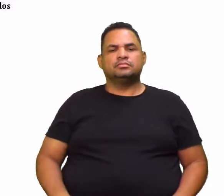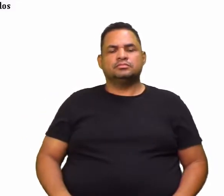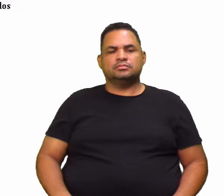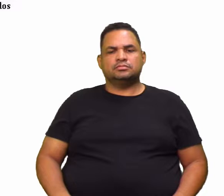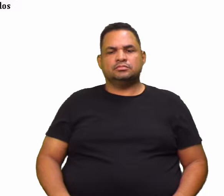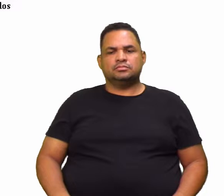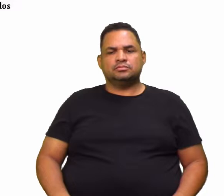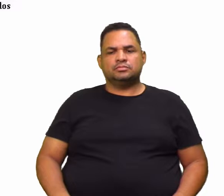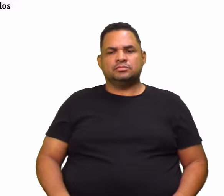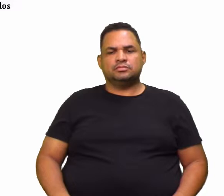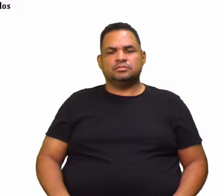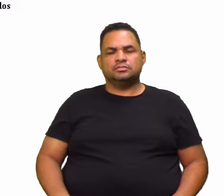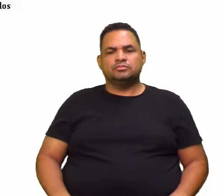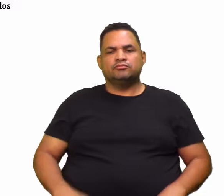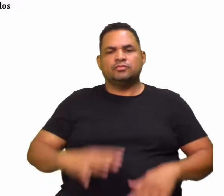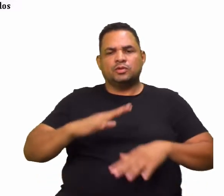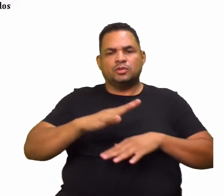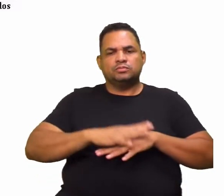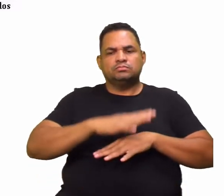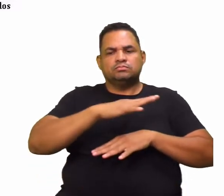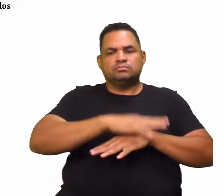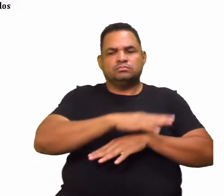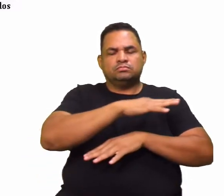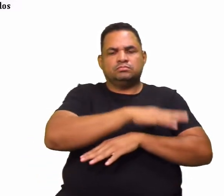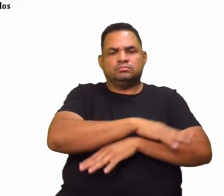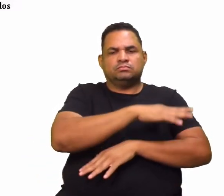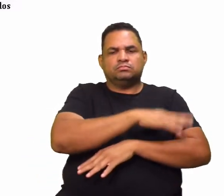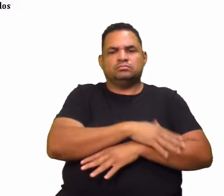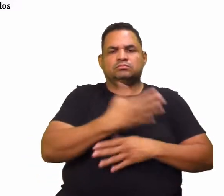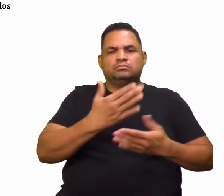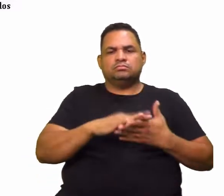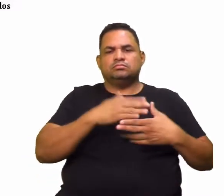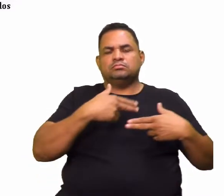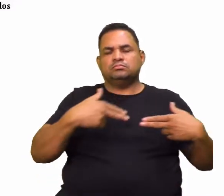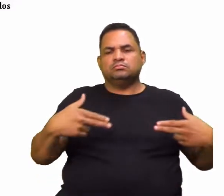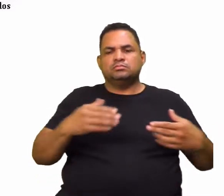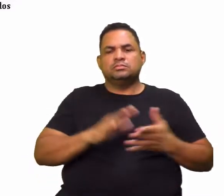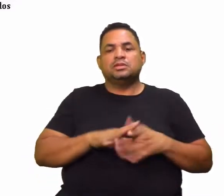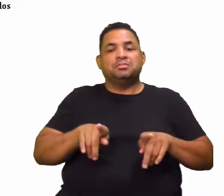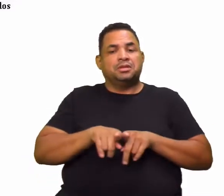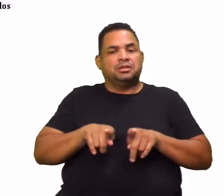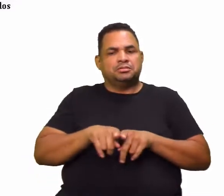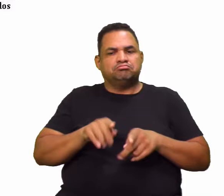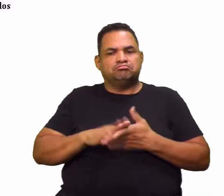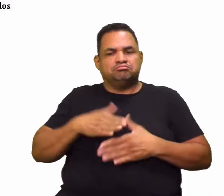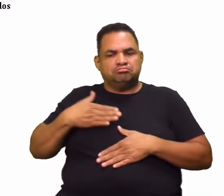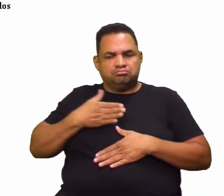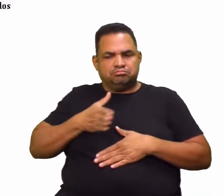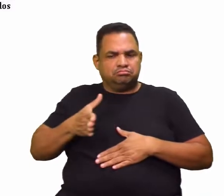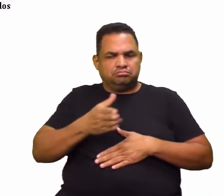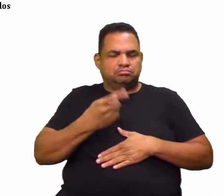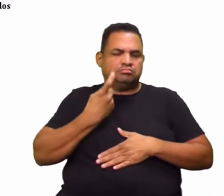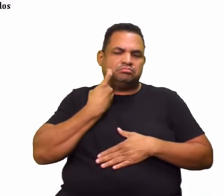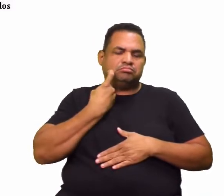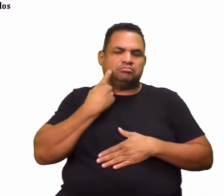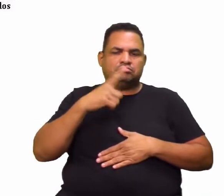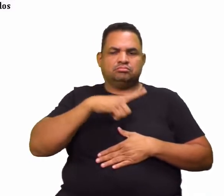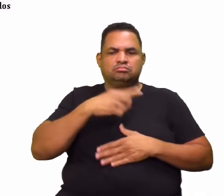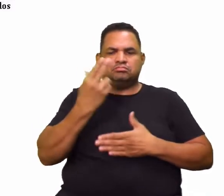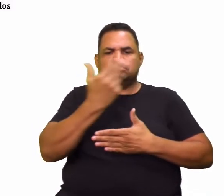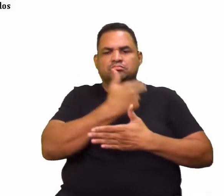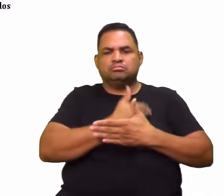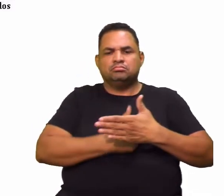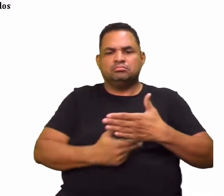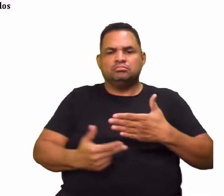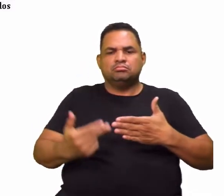os anfíbios, mas isso também vai acontecer nos peixes, tá bom? Então, aqui no desenho, você tem um